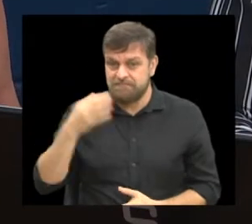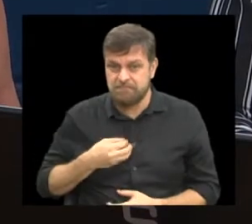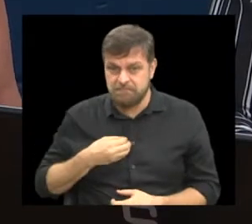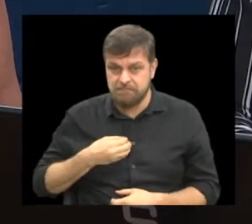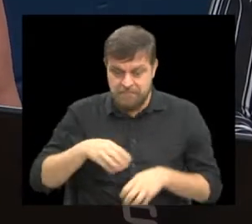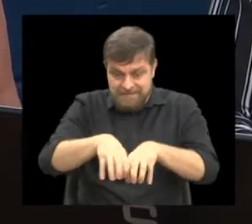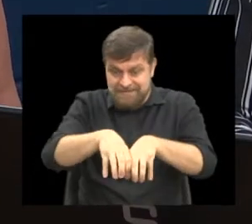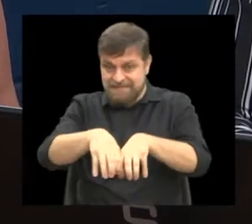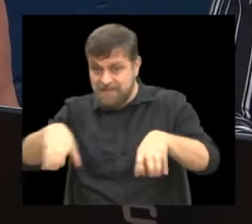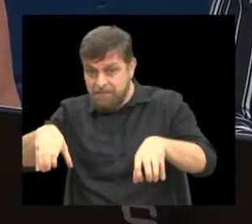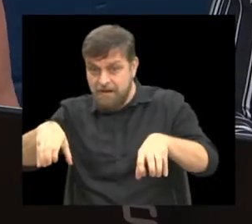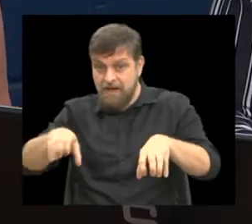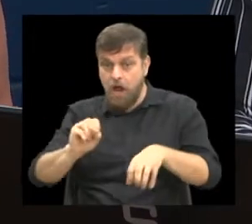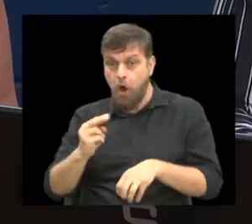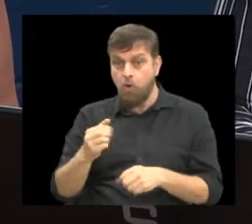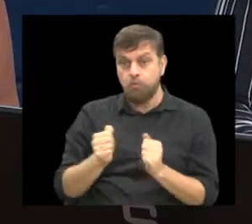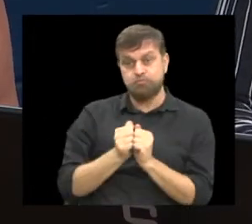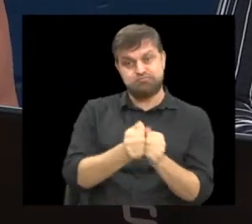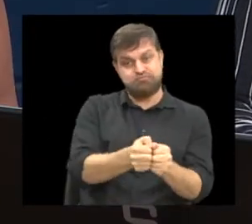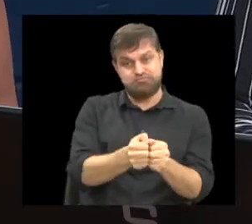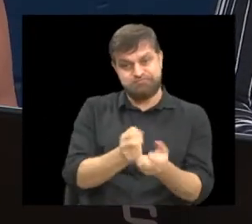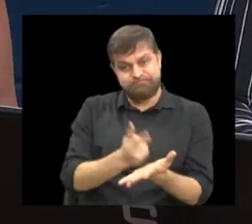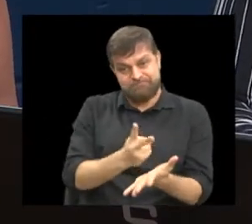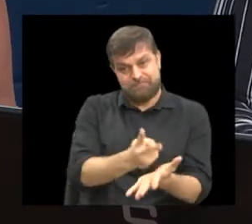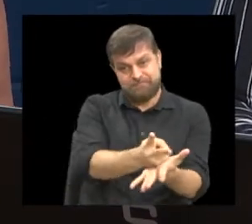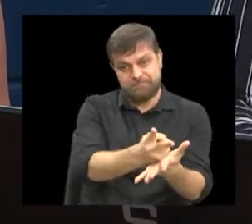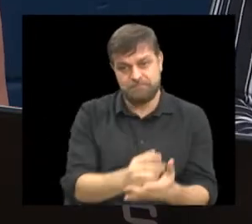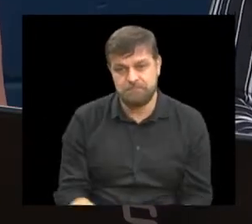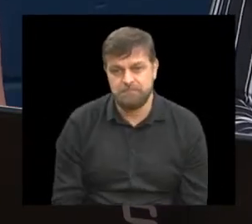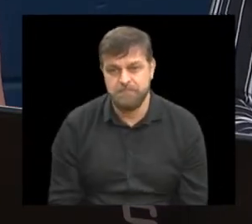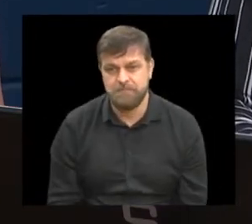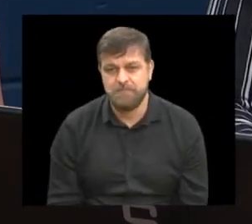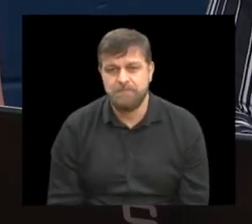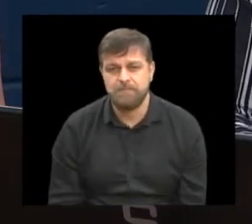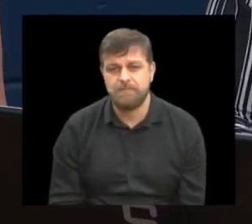sair dentro do próximo CID ou não.